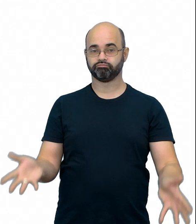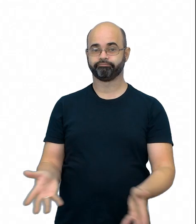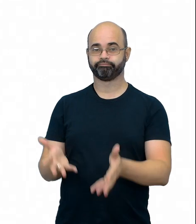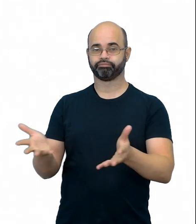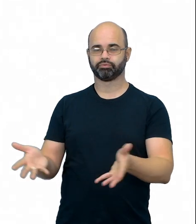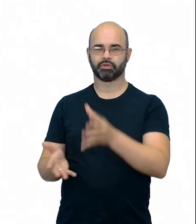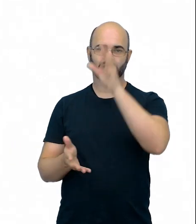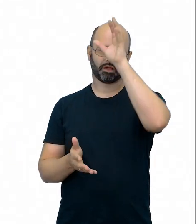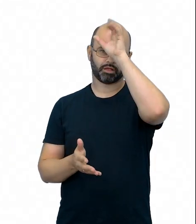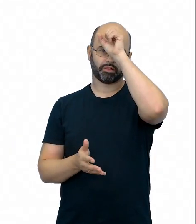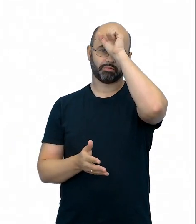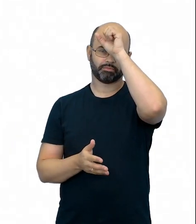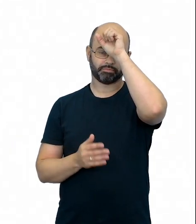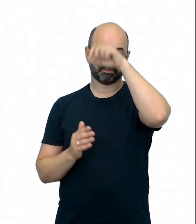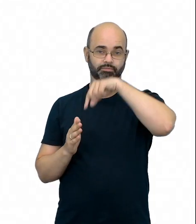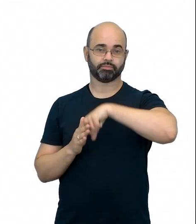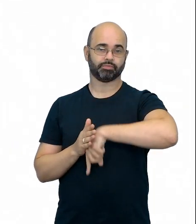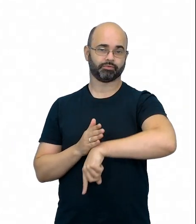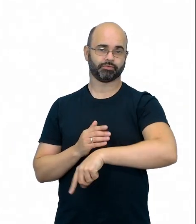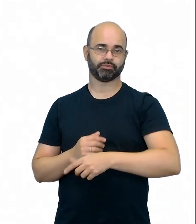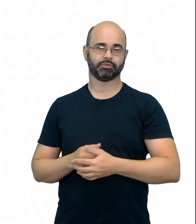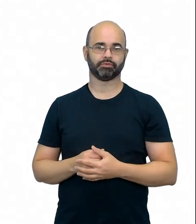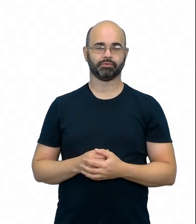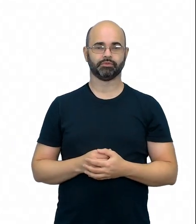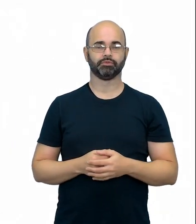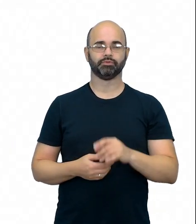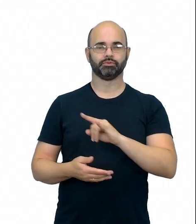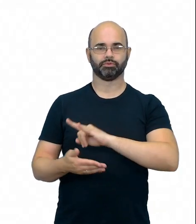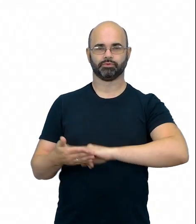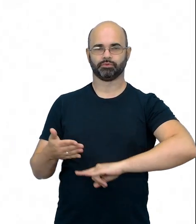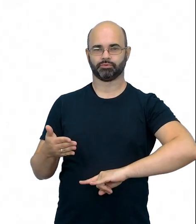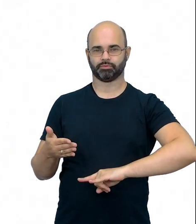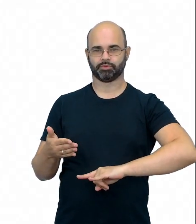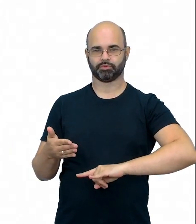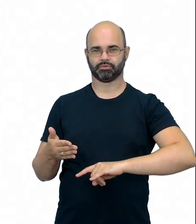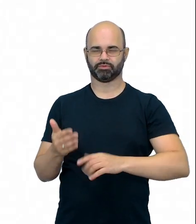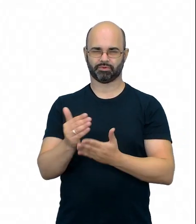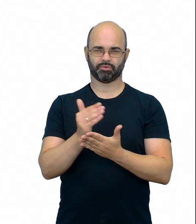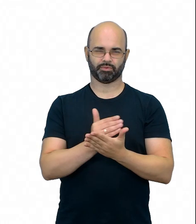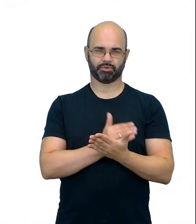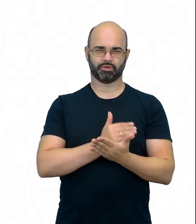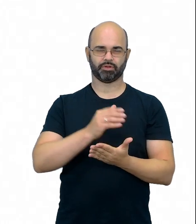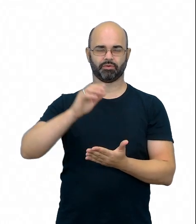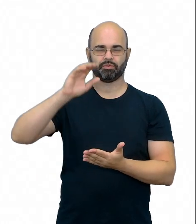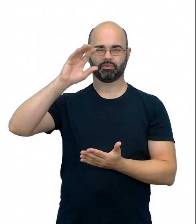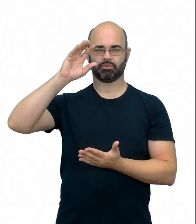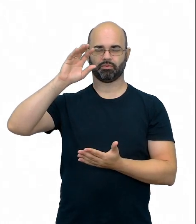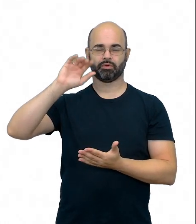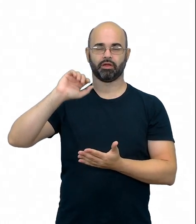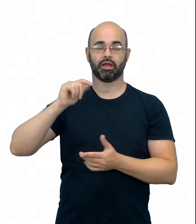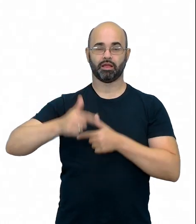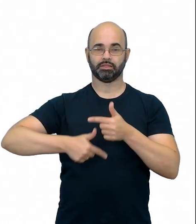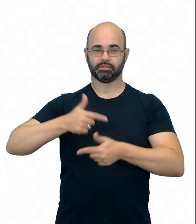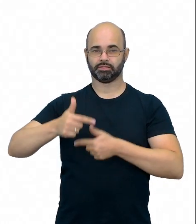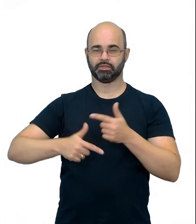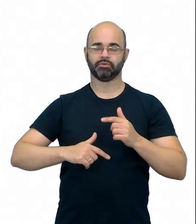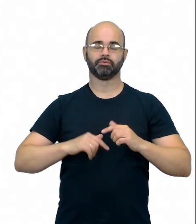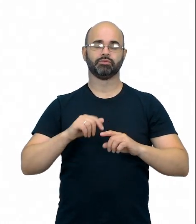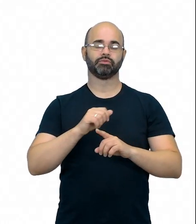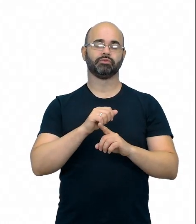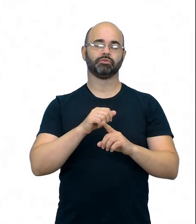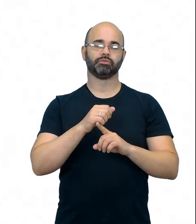significativas. Então, para esse documento curricular, do currículo em ação, as práticas sociais de leitura